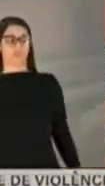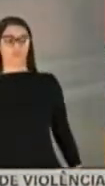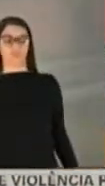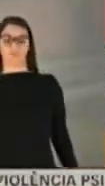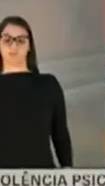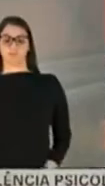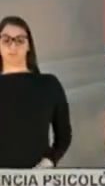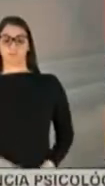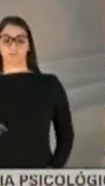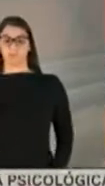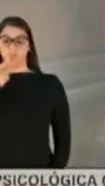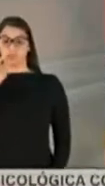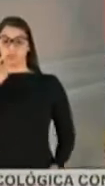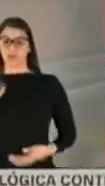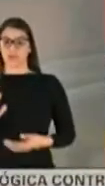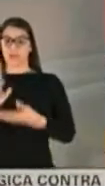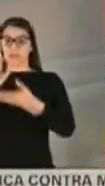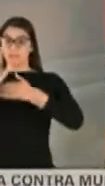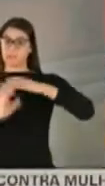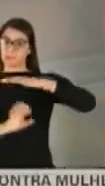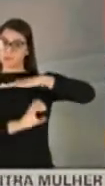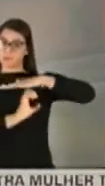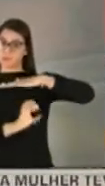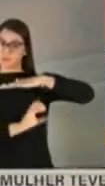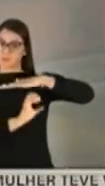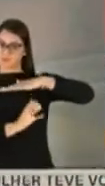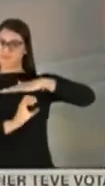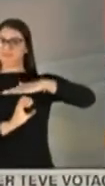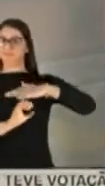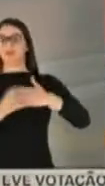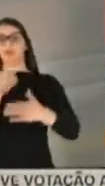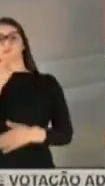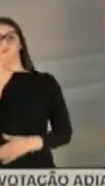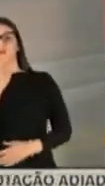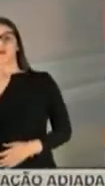Ele aqui diz que é representante de uma empresa e que se diz